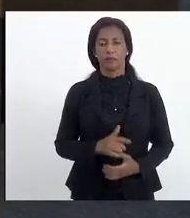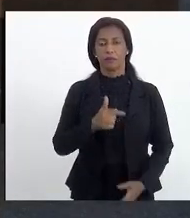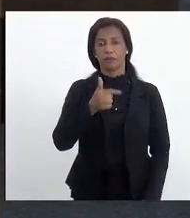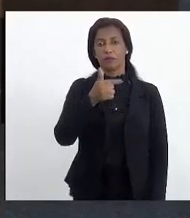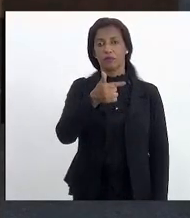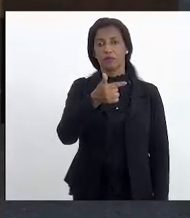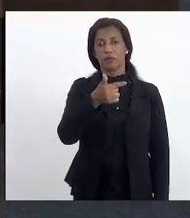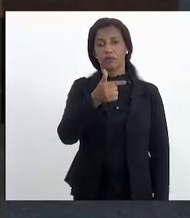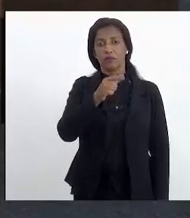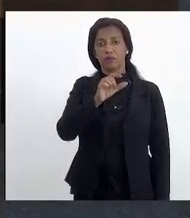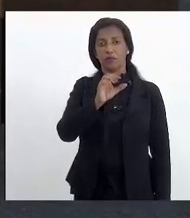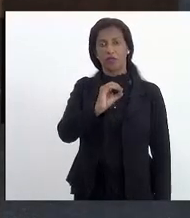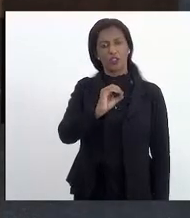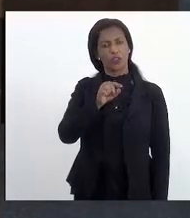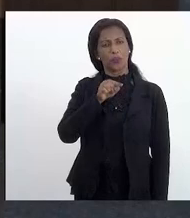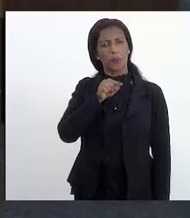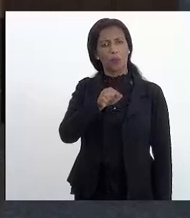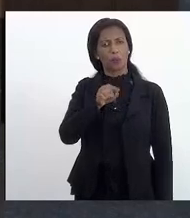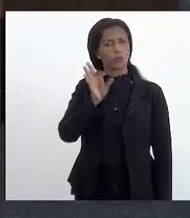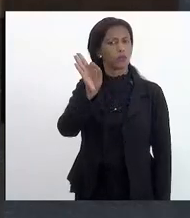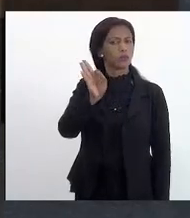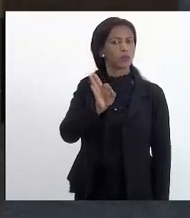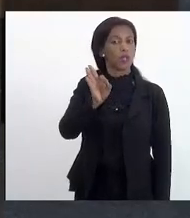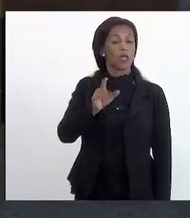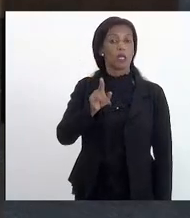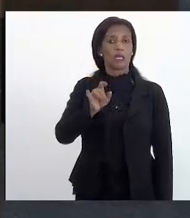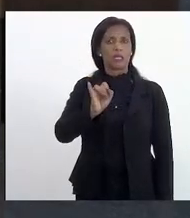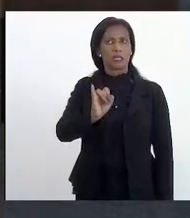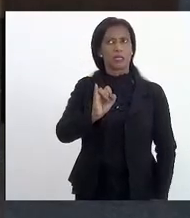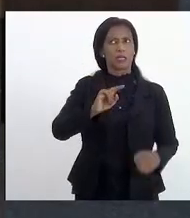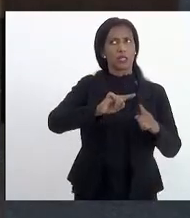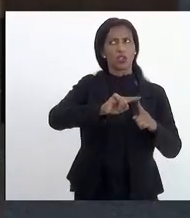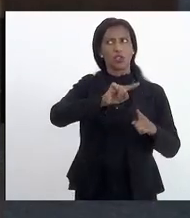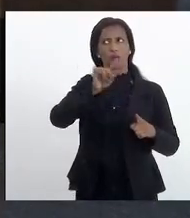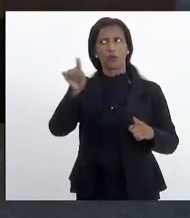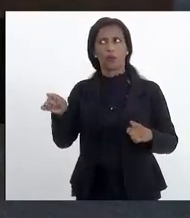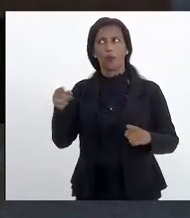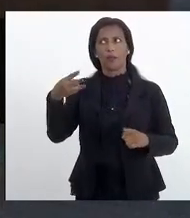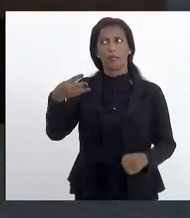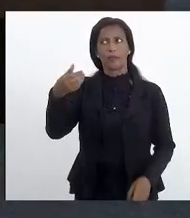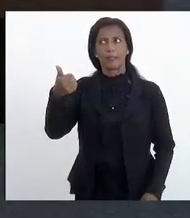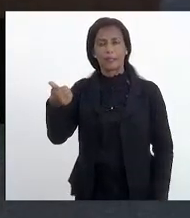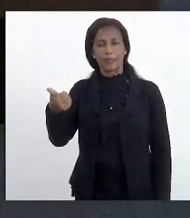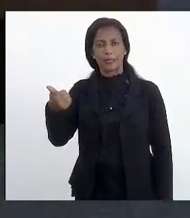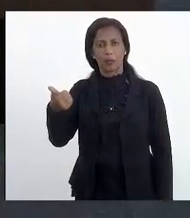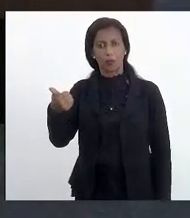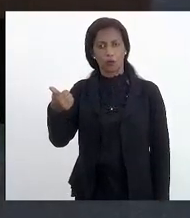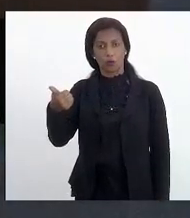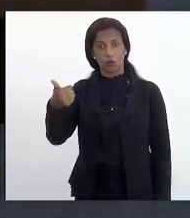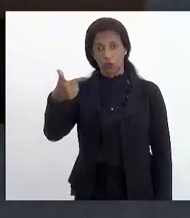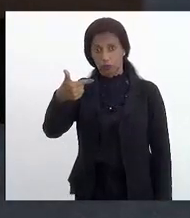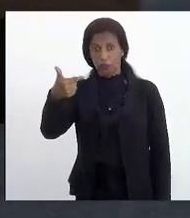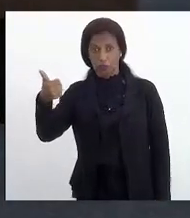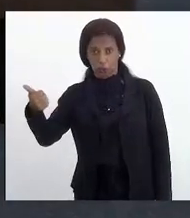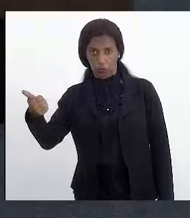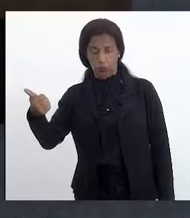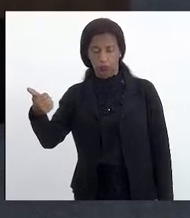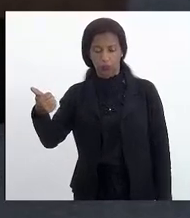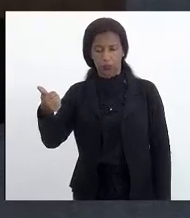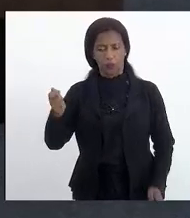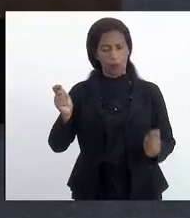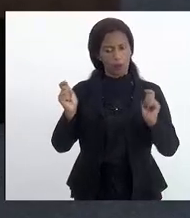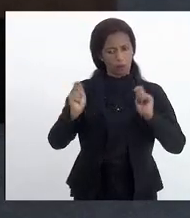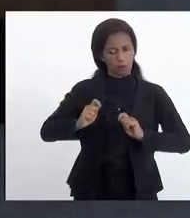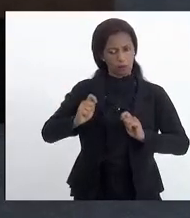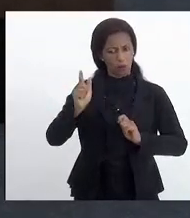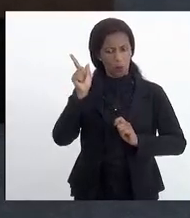20 pontos percentuais. Se a gente levar para 31 de dezembro de 23, de 21, possivelmente